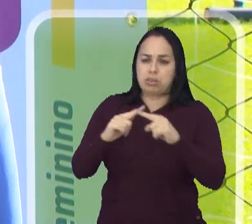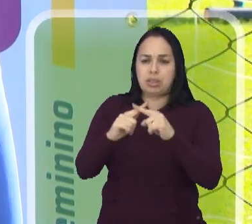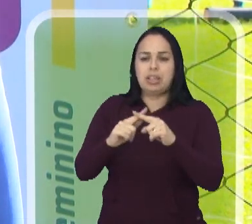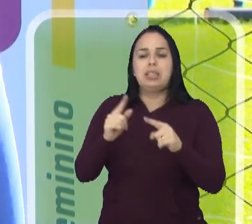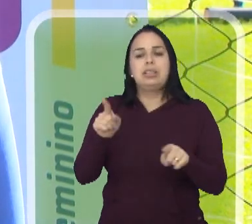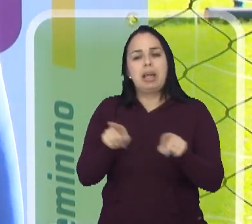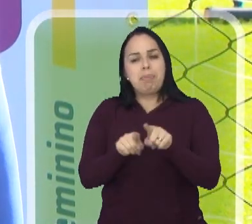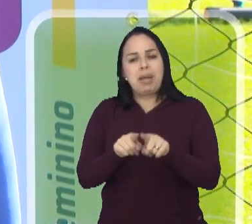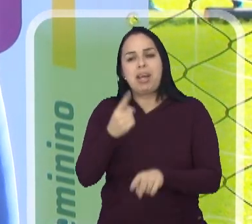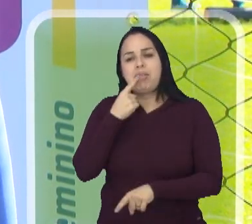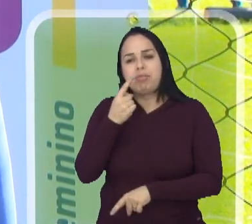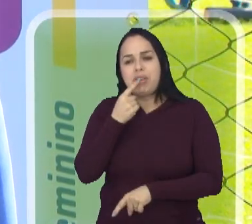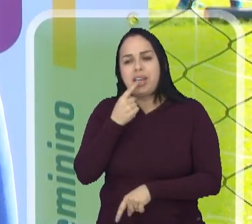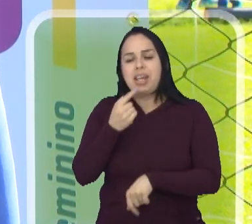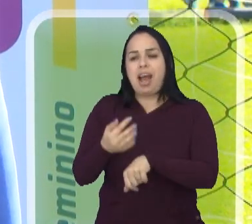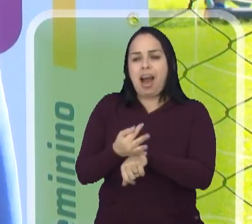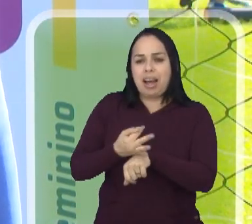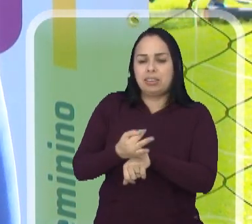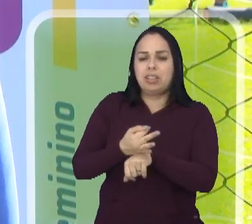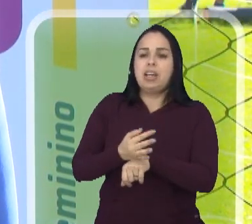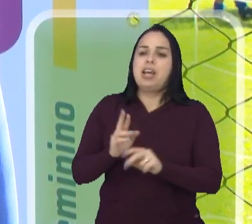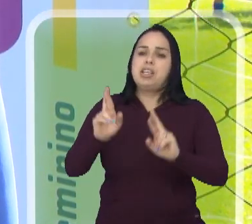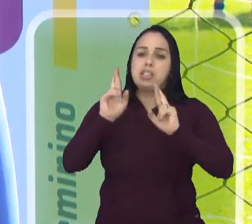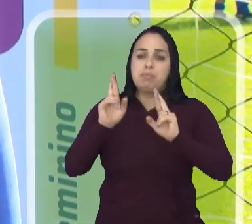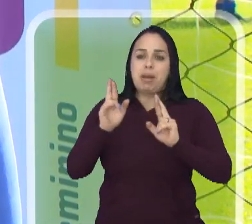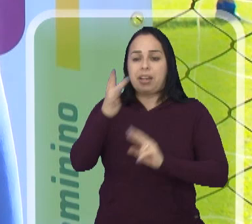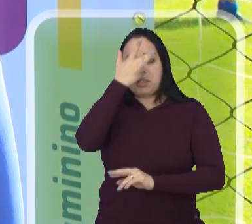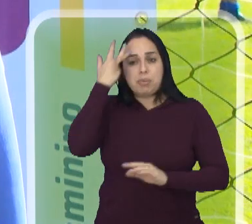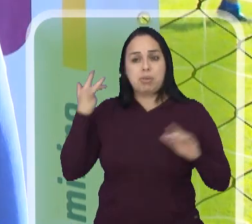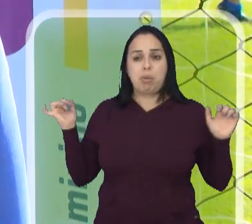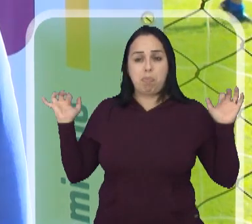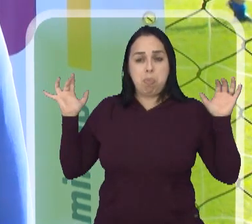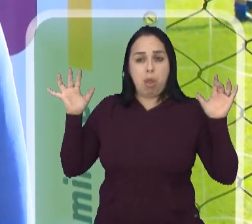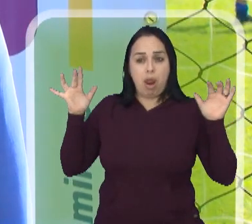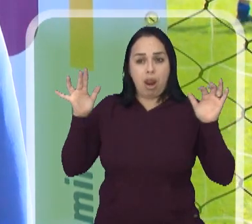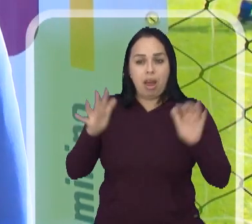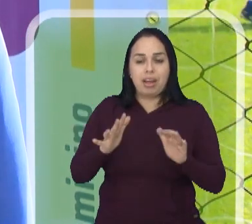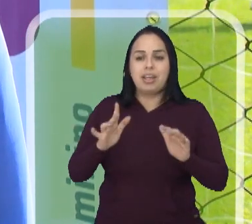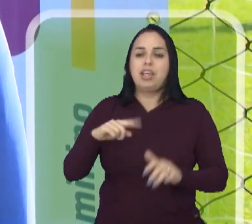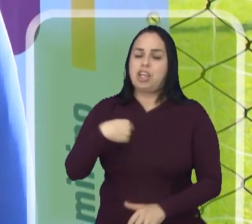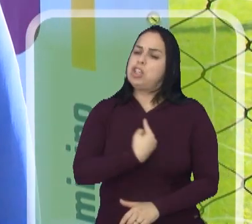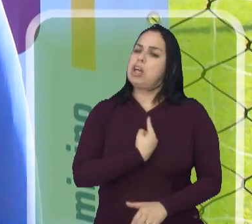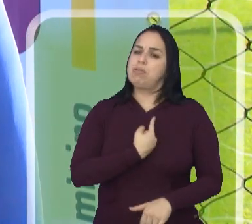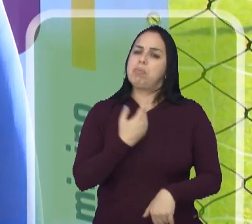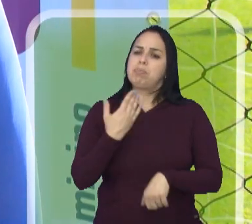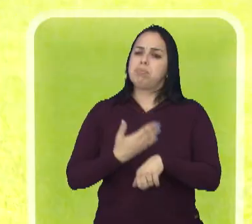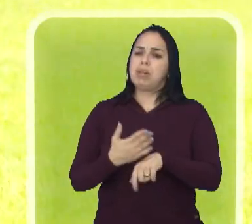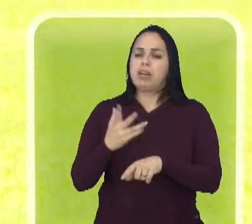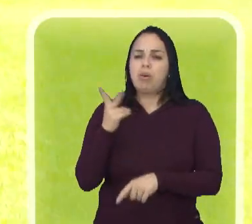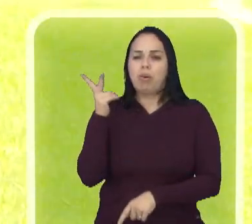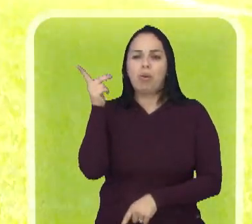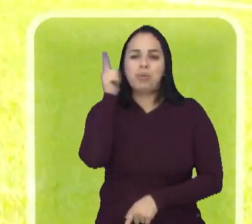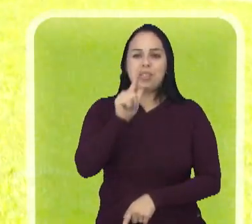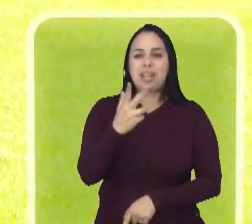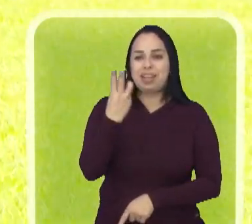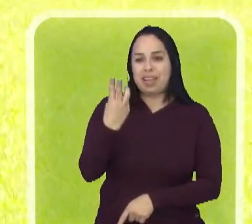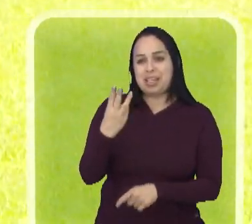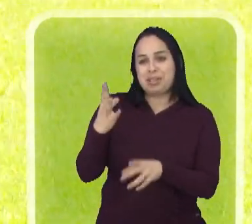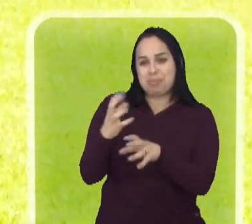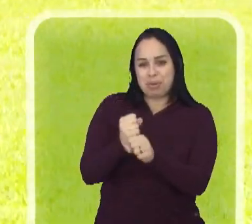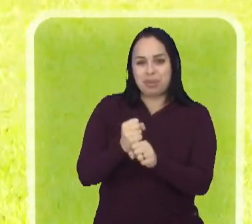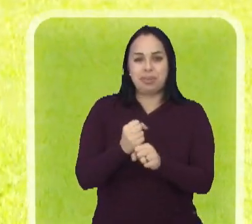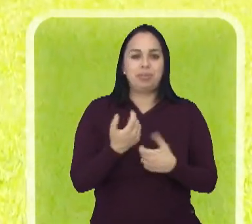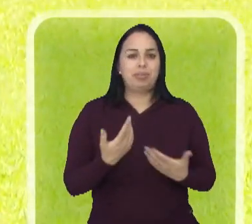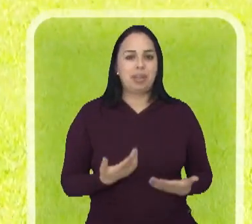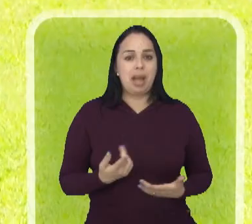feriado, a gente espera que a torcida venha prestigiar, né, e que a gente possa dar o nosso melhor para que a gente leve os 3 pontos. Esta será a primeira